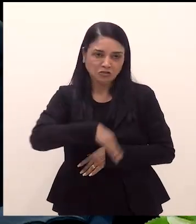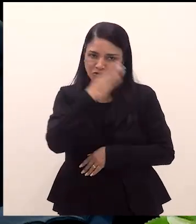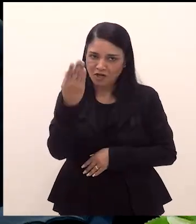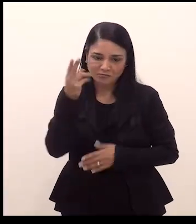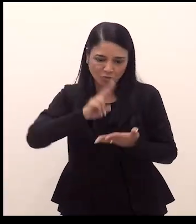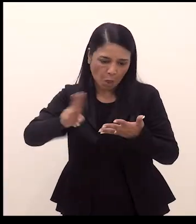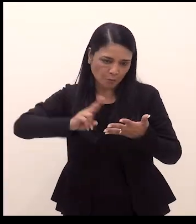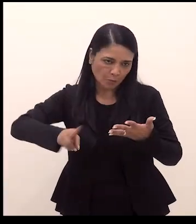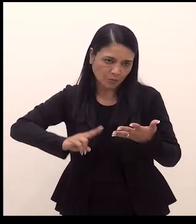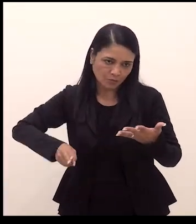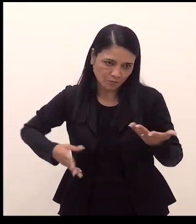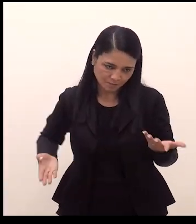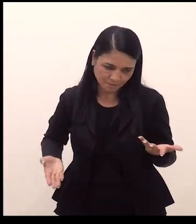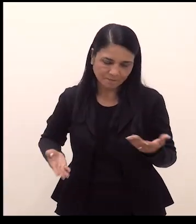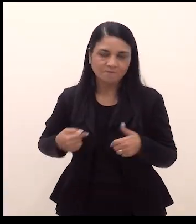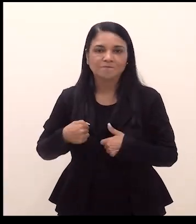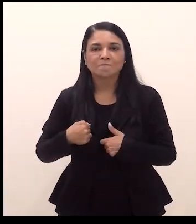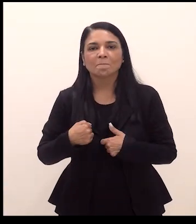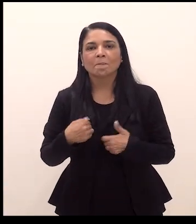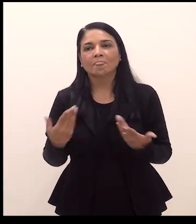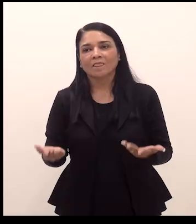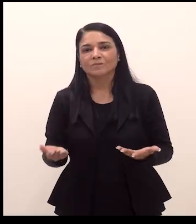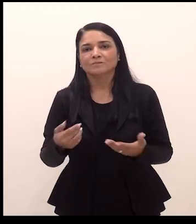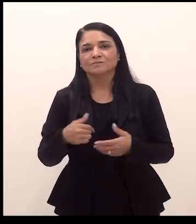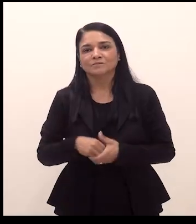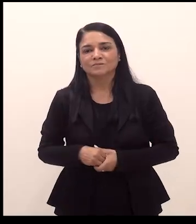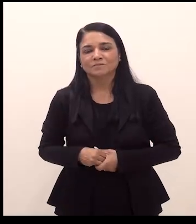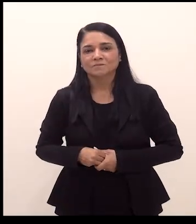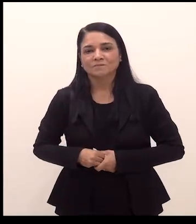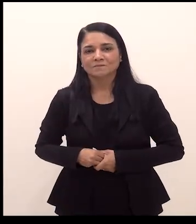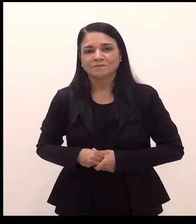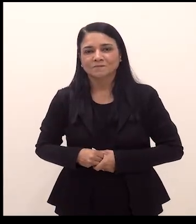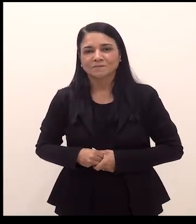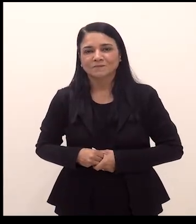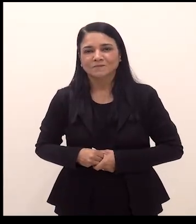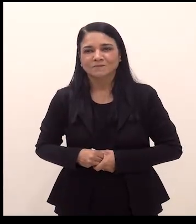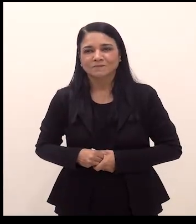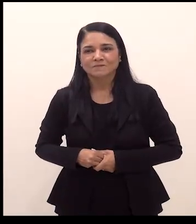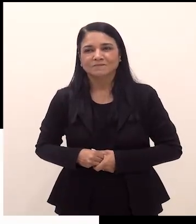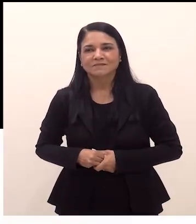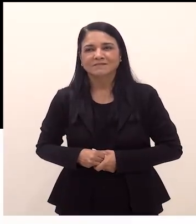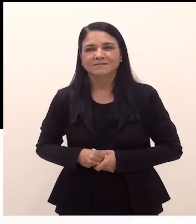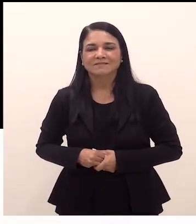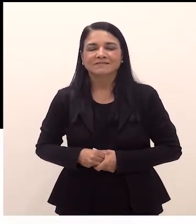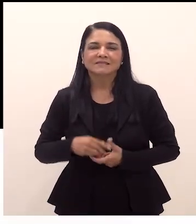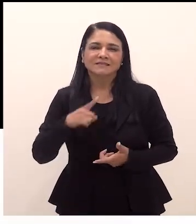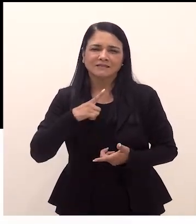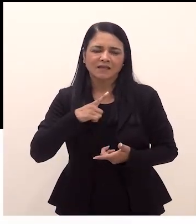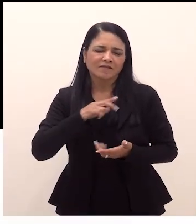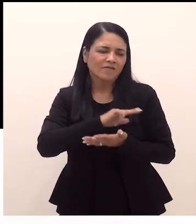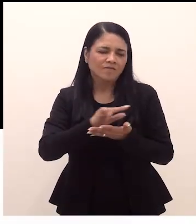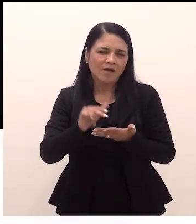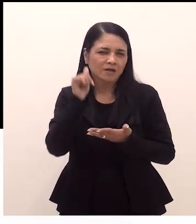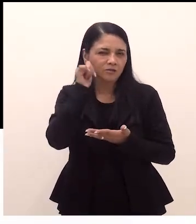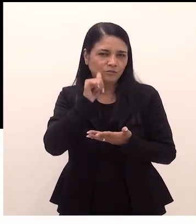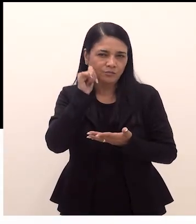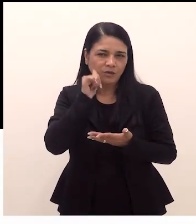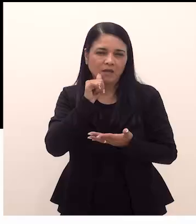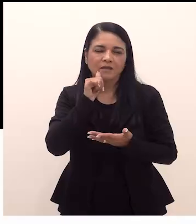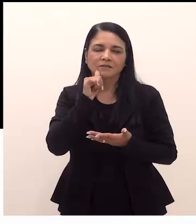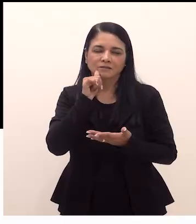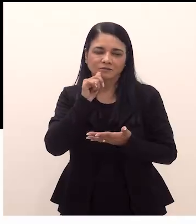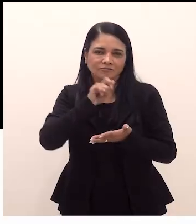hoje. Assim, olha, eu acho que tem